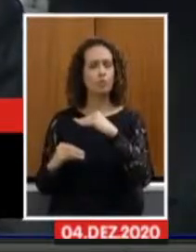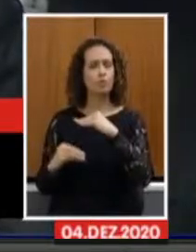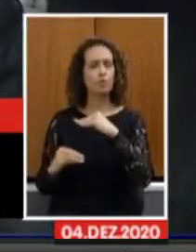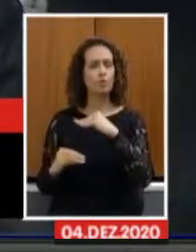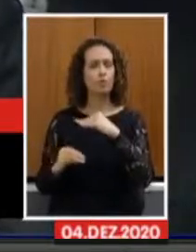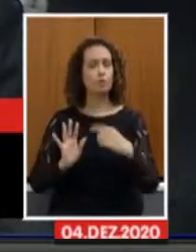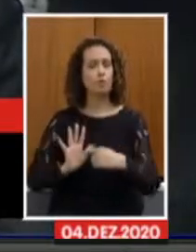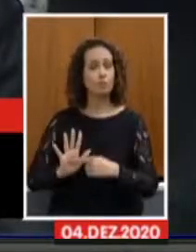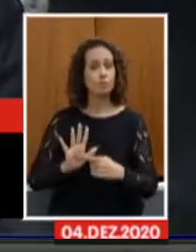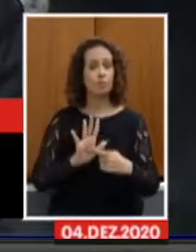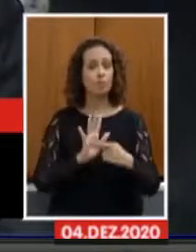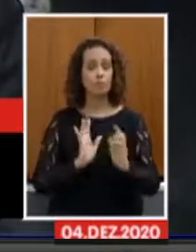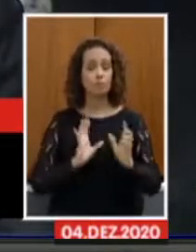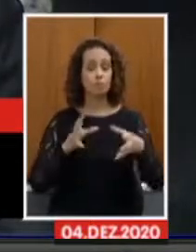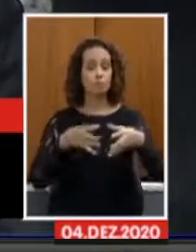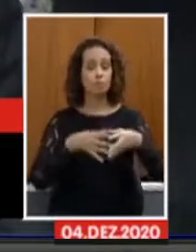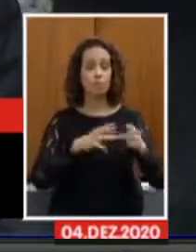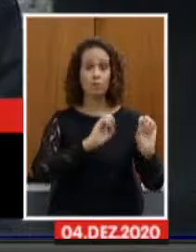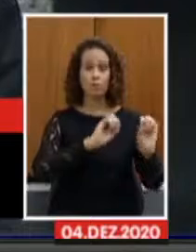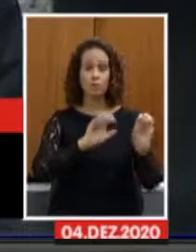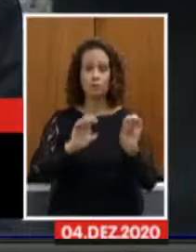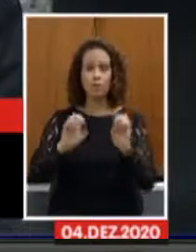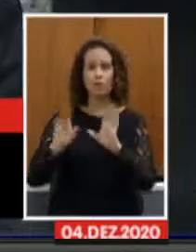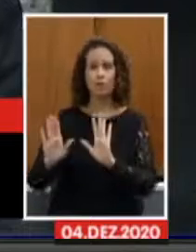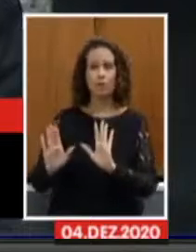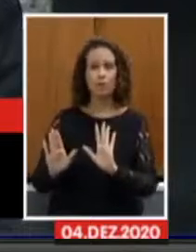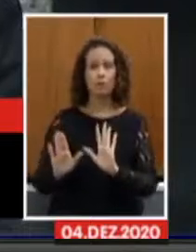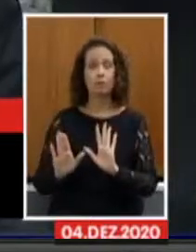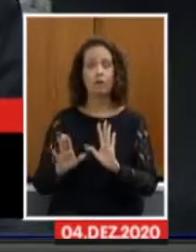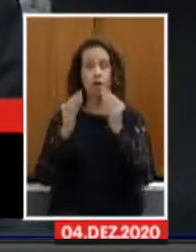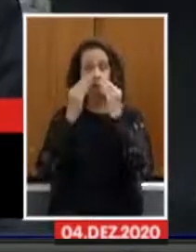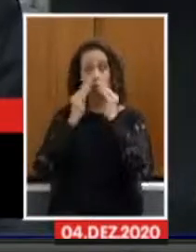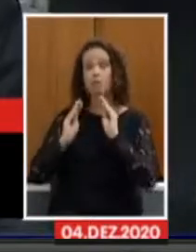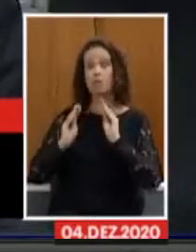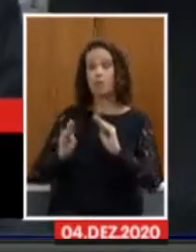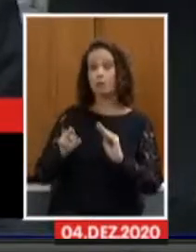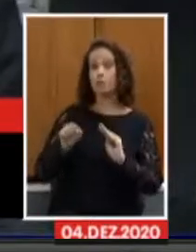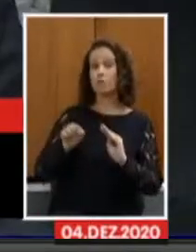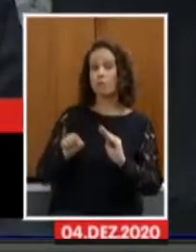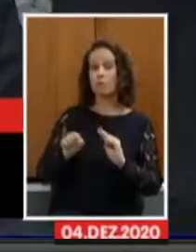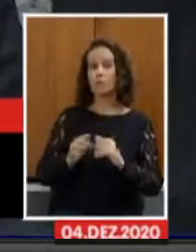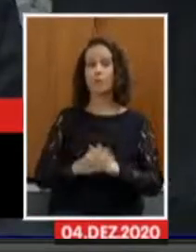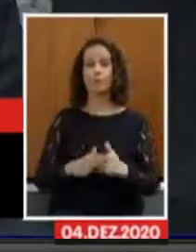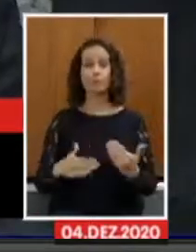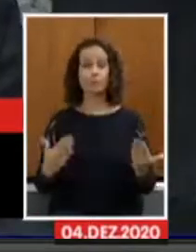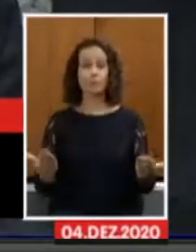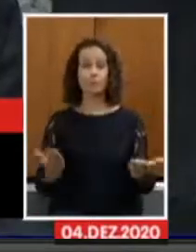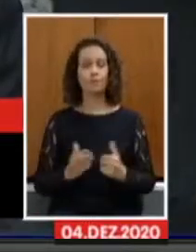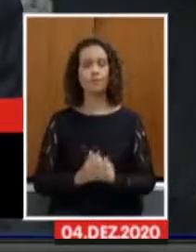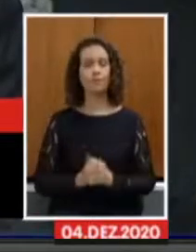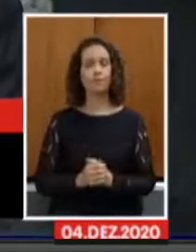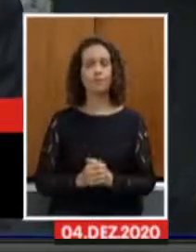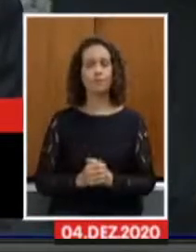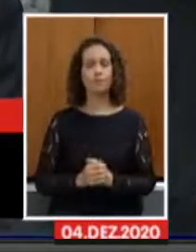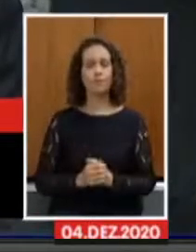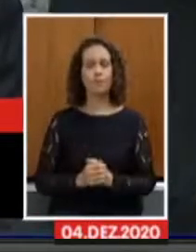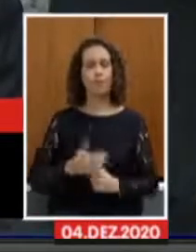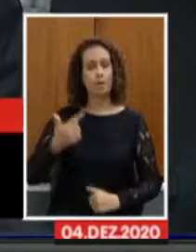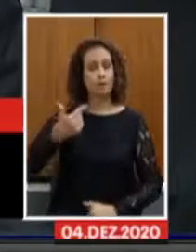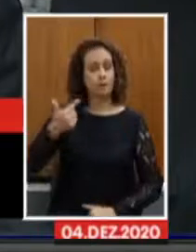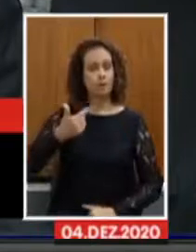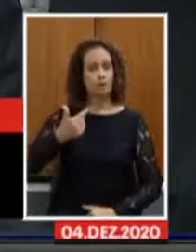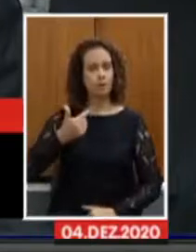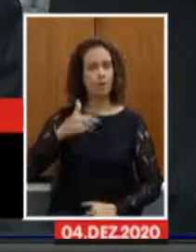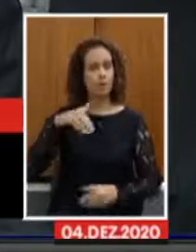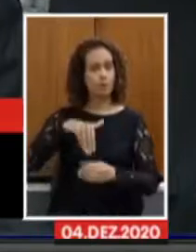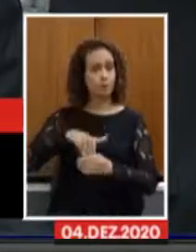emitido pela Comissão de Educação é pela rejeição. Portanto, vamos passar a segunda chamada